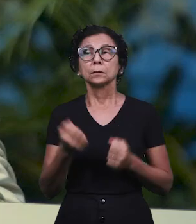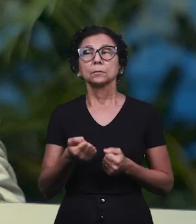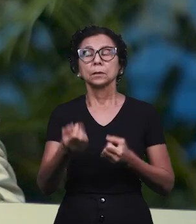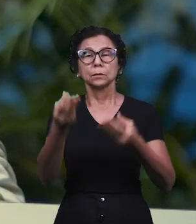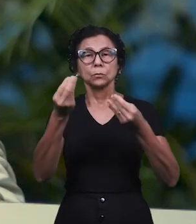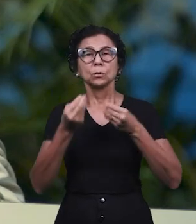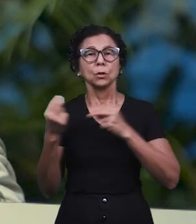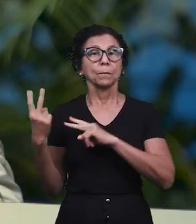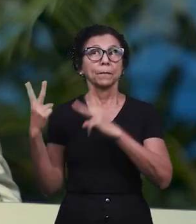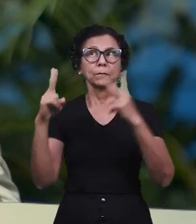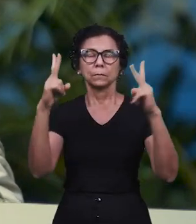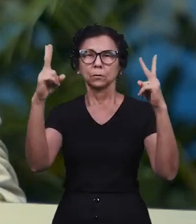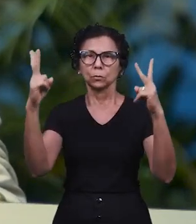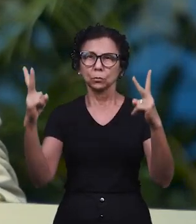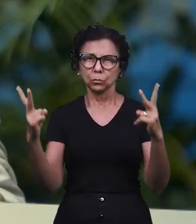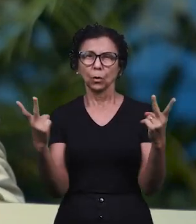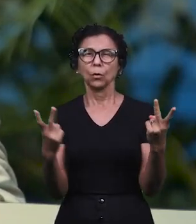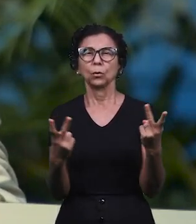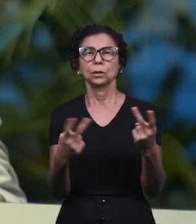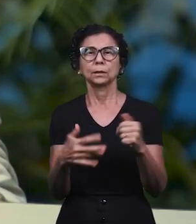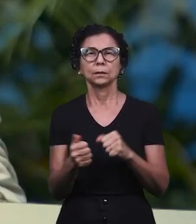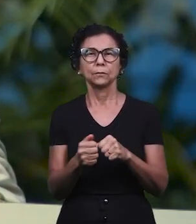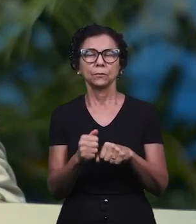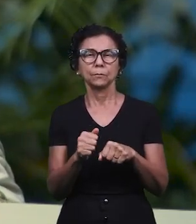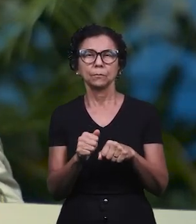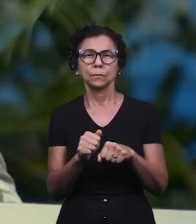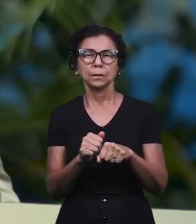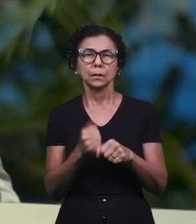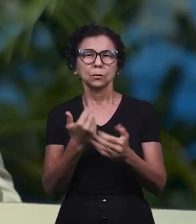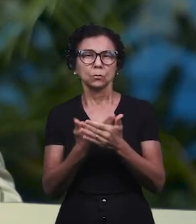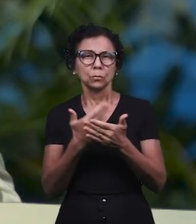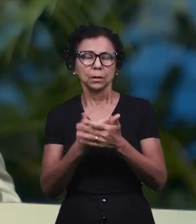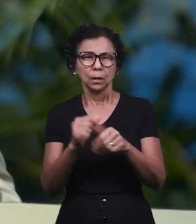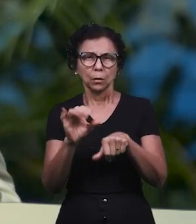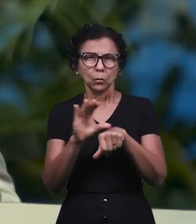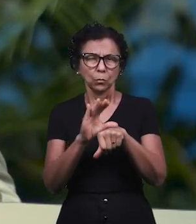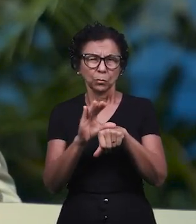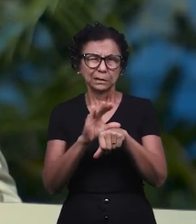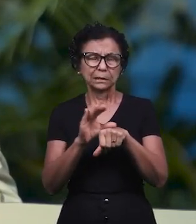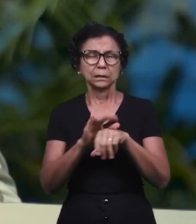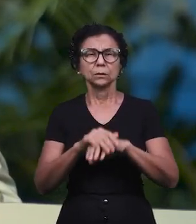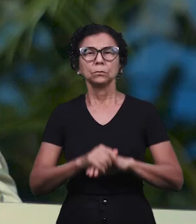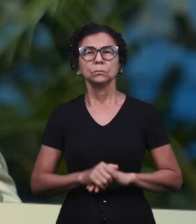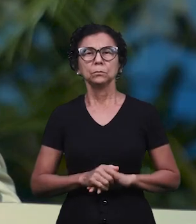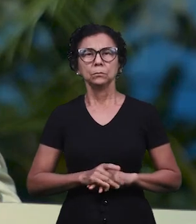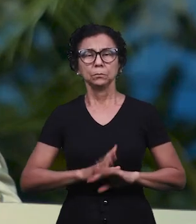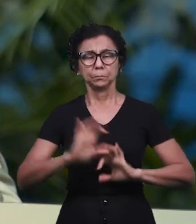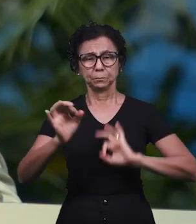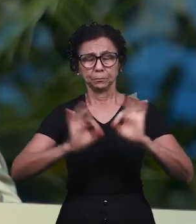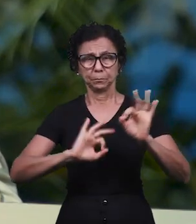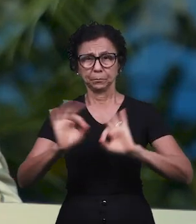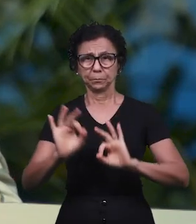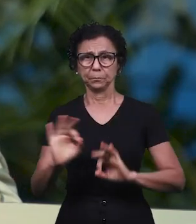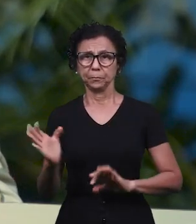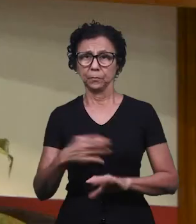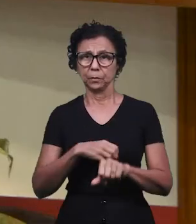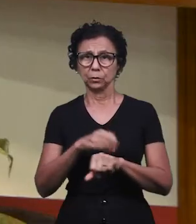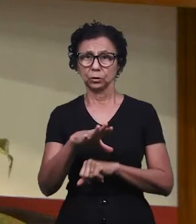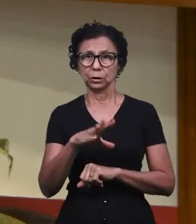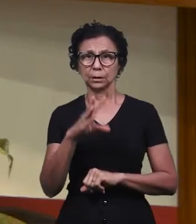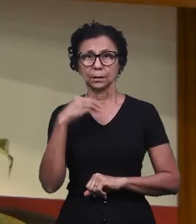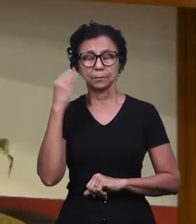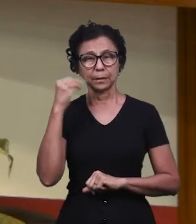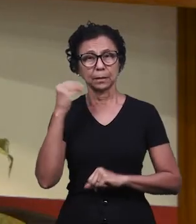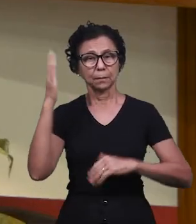também através de um cursinho preparatório, e essa fica aí como a minha recomendação, a minha experiência profissional.